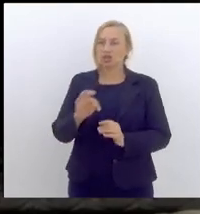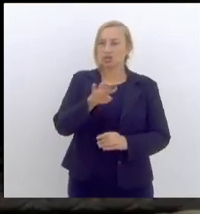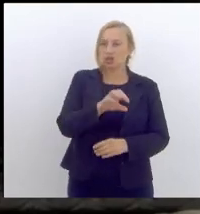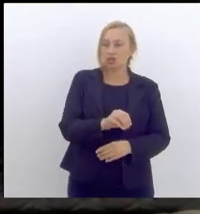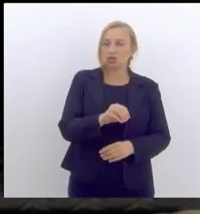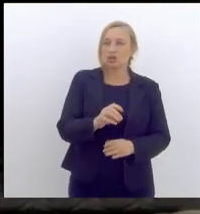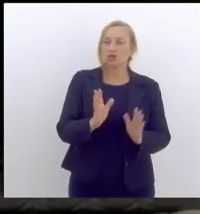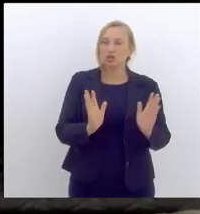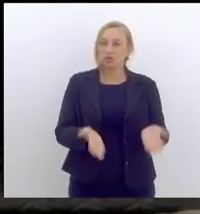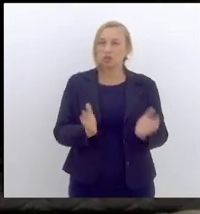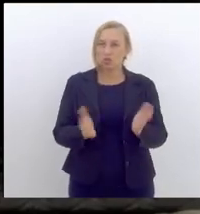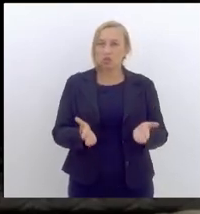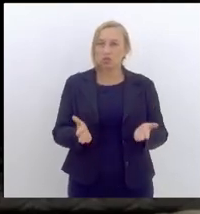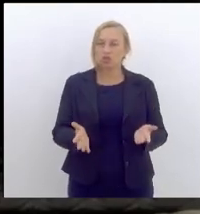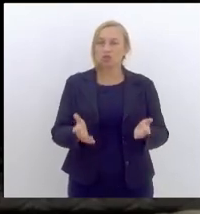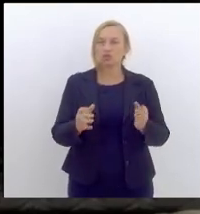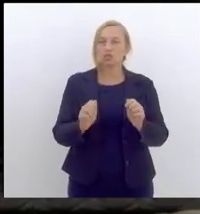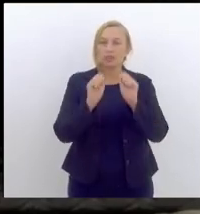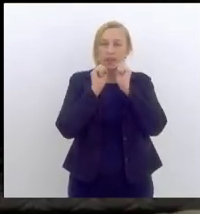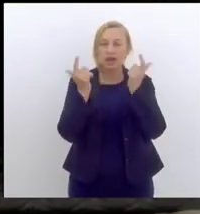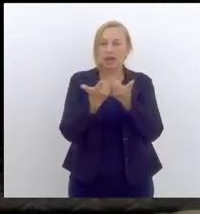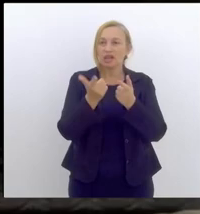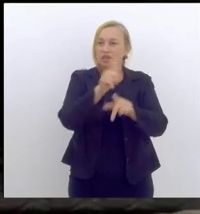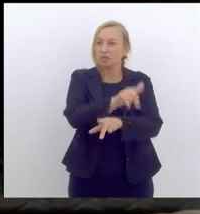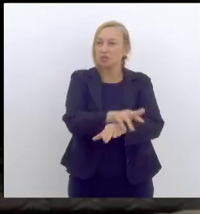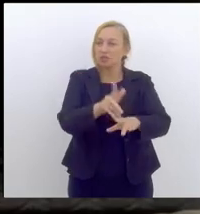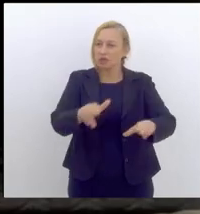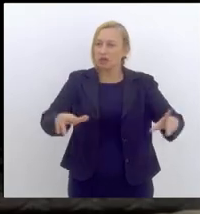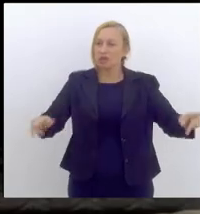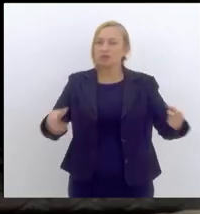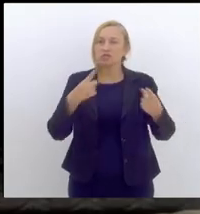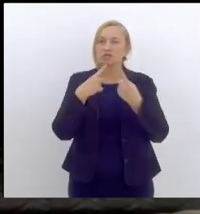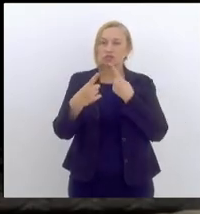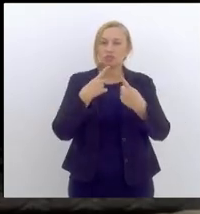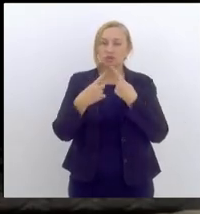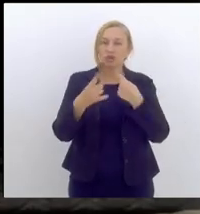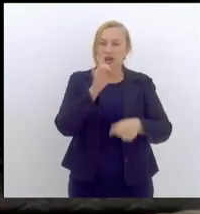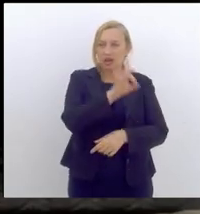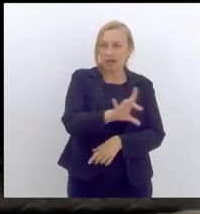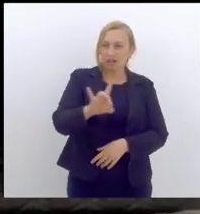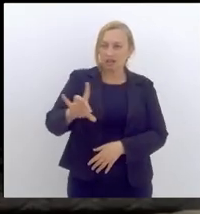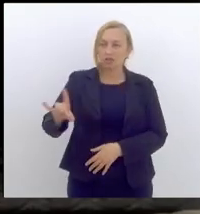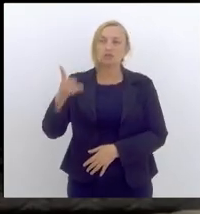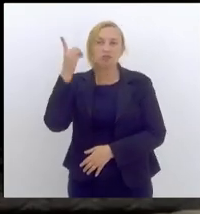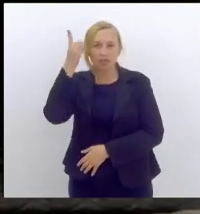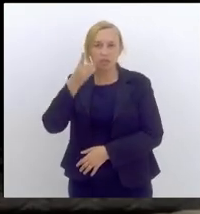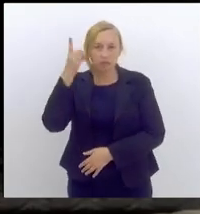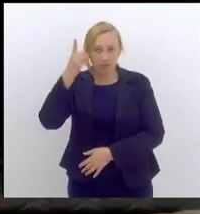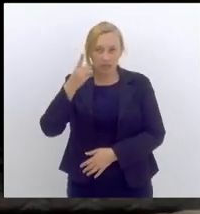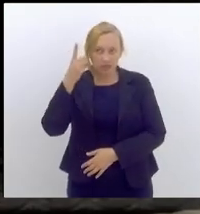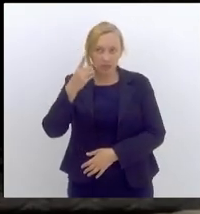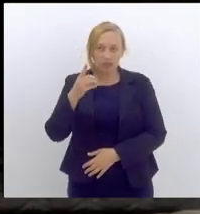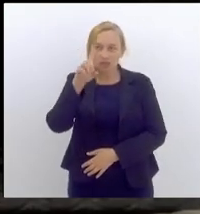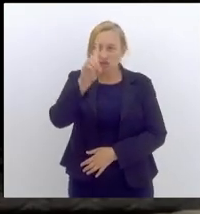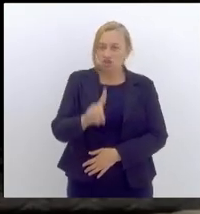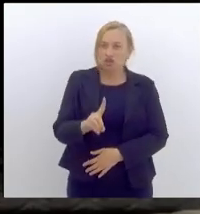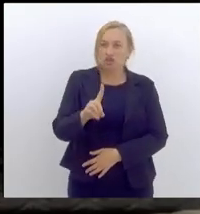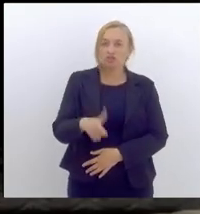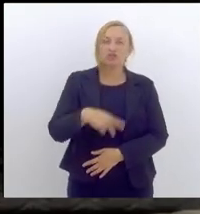assembleia plural, refazer o debate e garantir a cada um, deputado Ottoni, o direito de